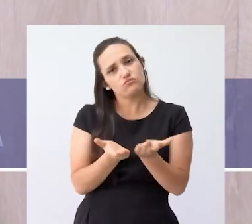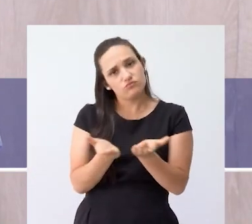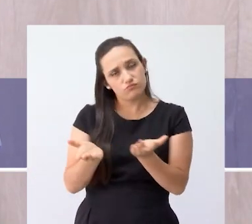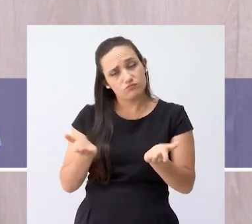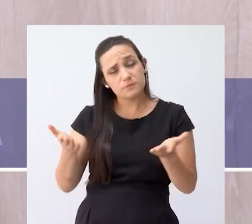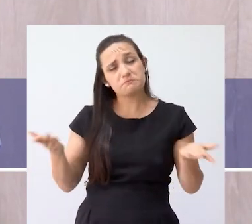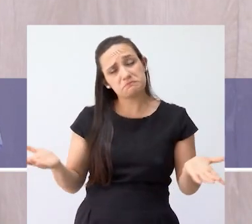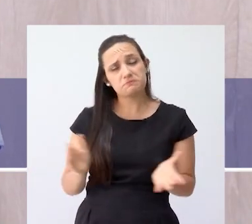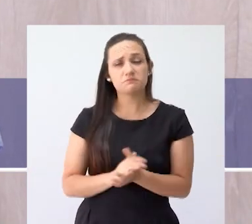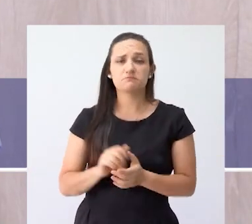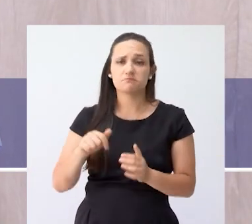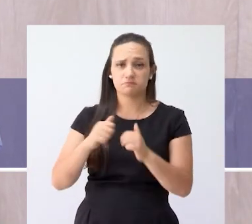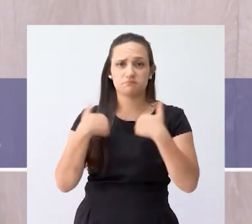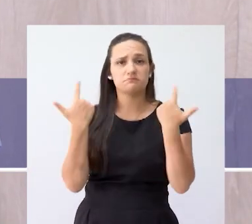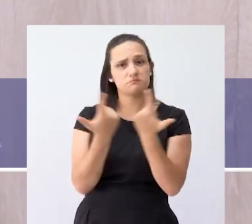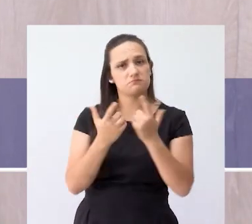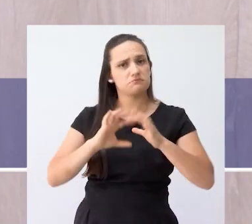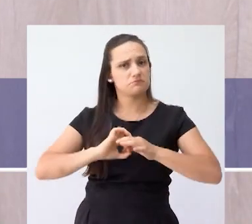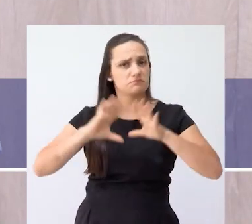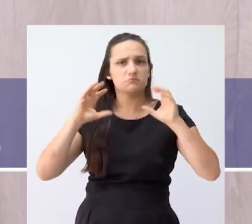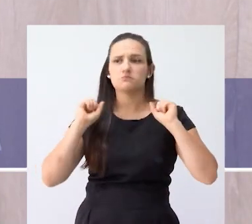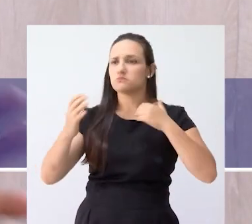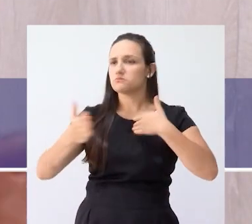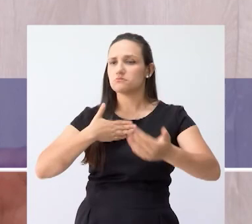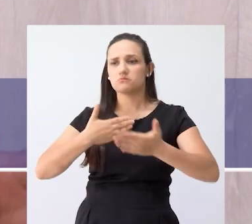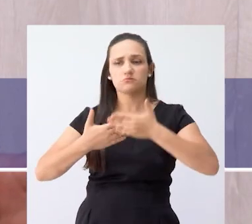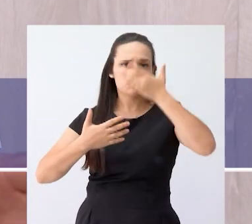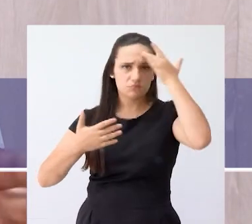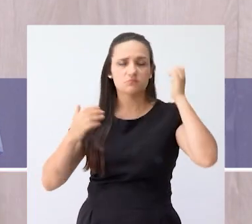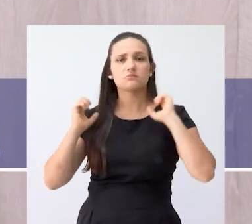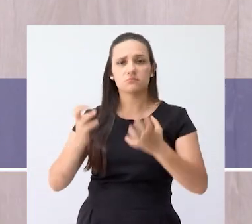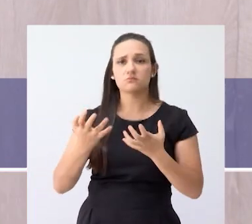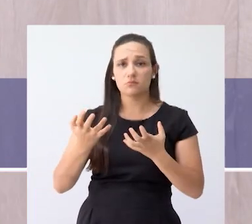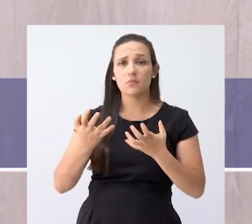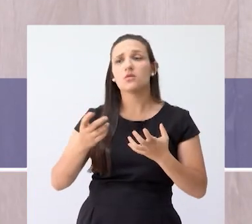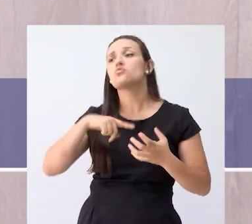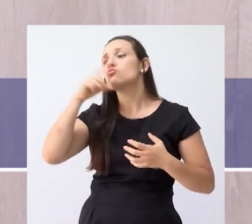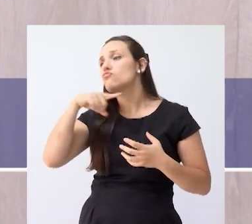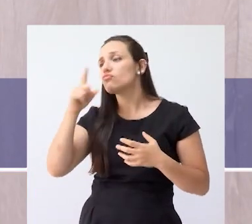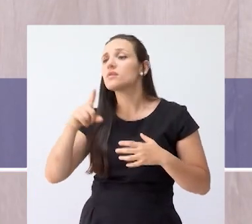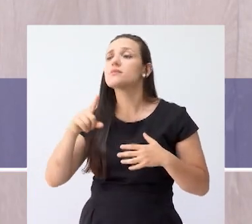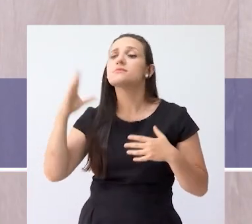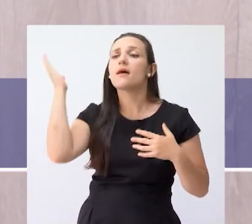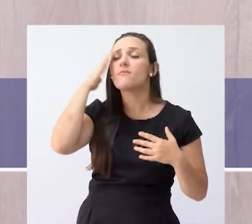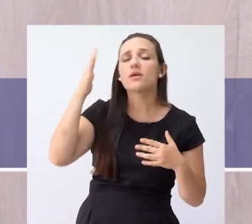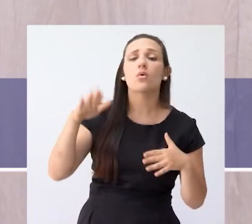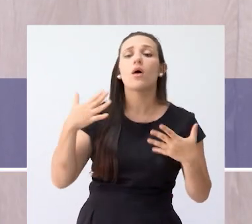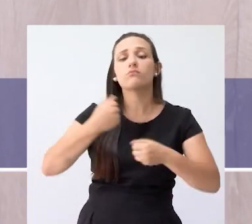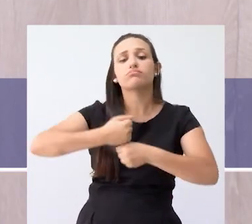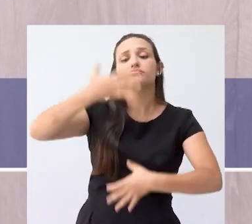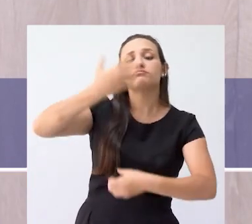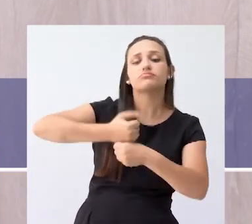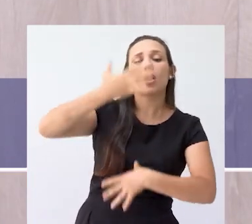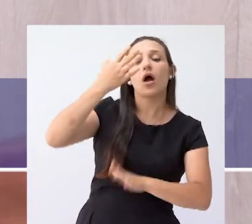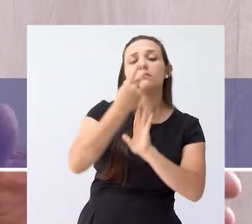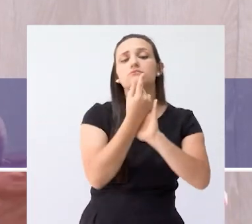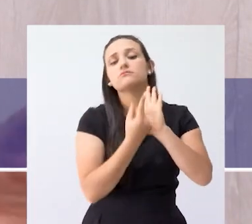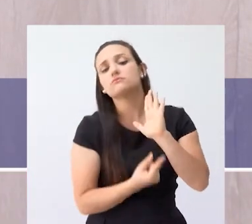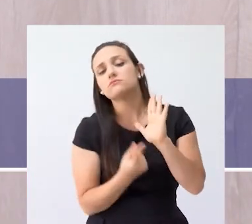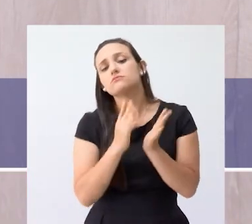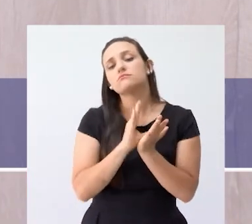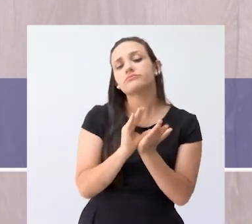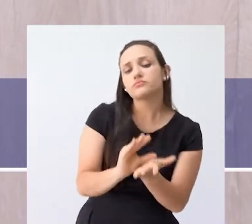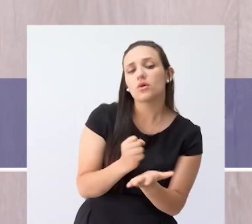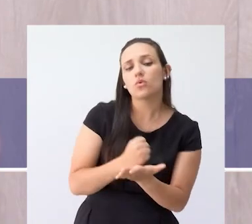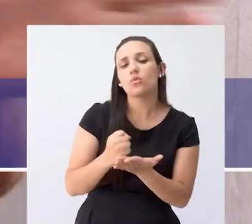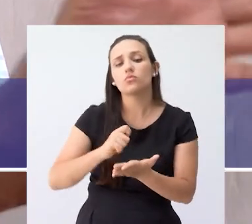combinado dentro da licitação. Então, a casa aqui é aberta para todos, qualquer deputado que queira, que vê